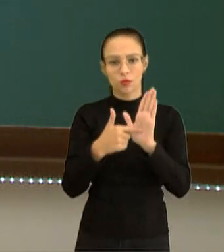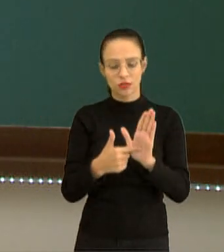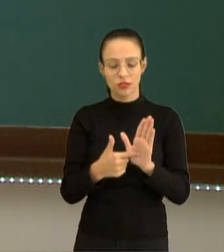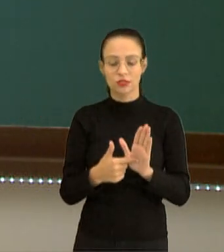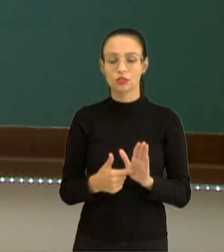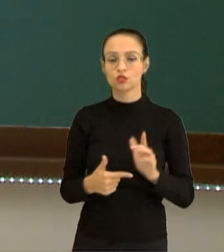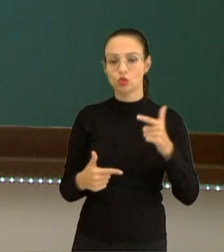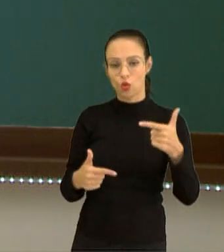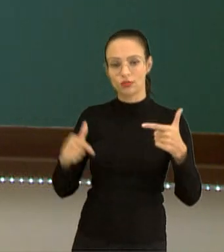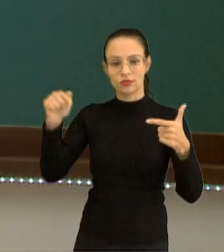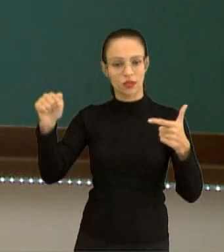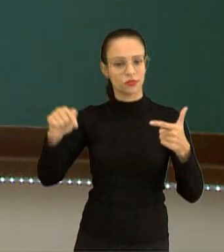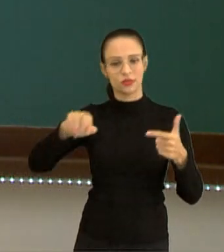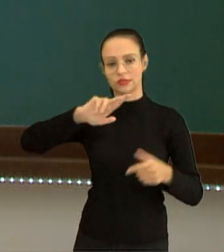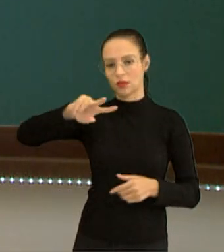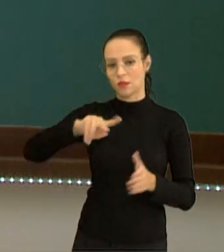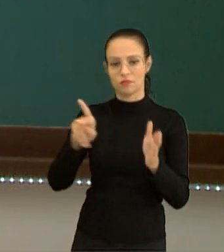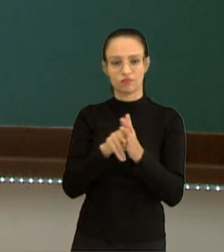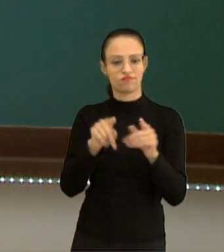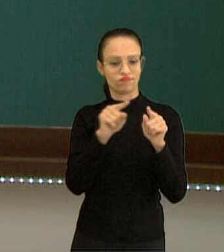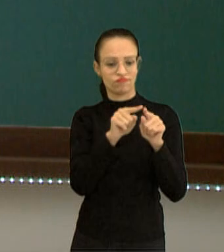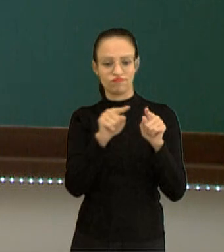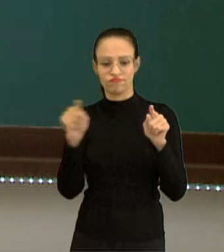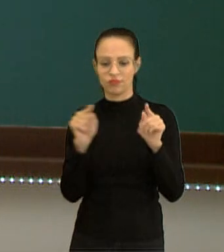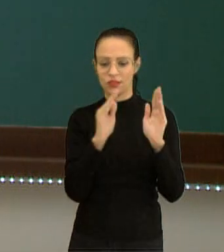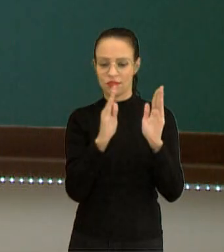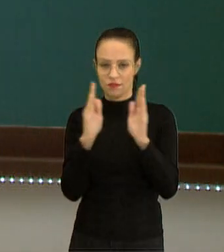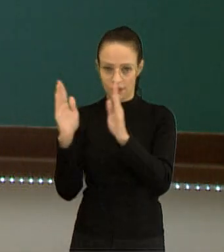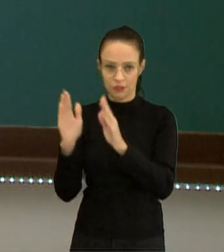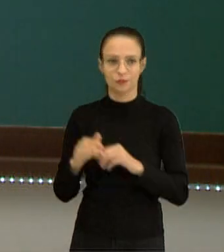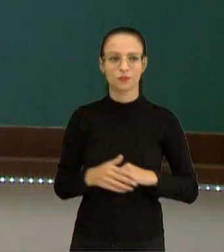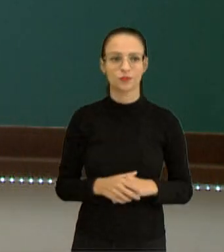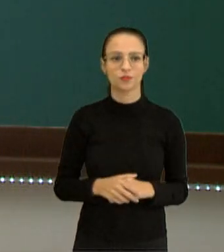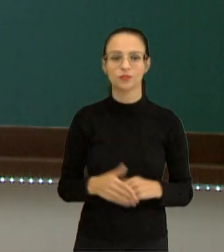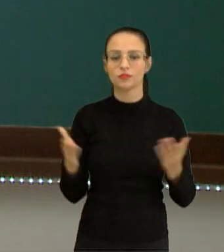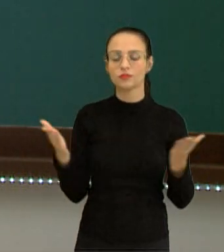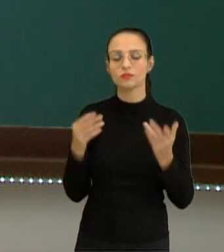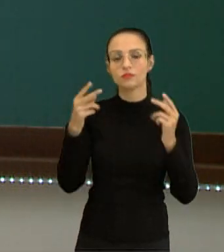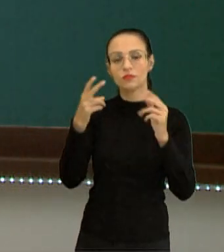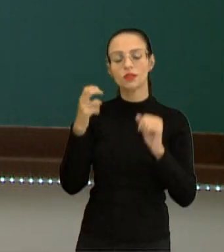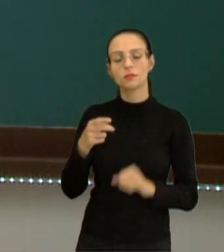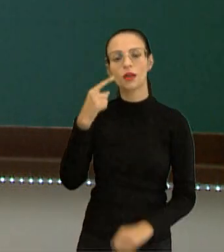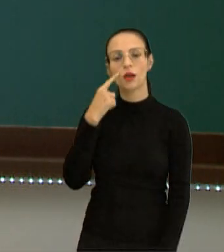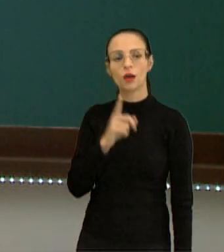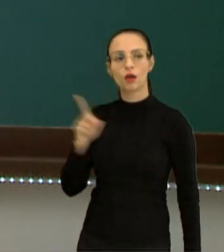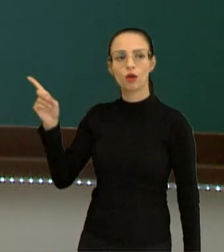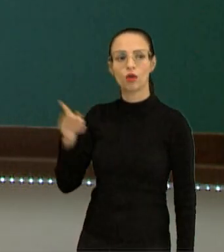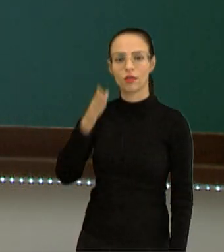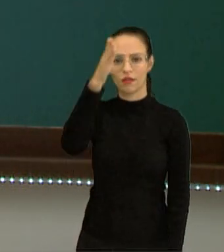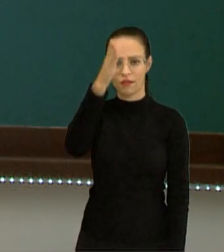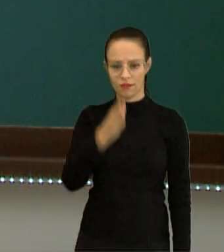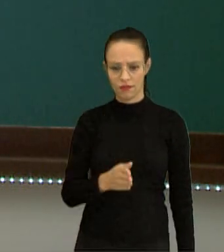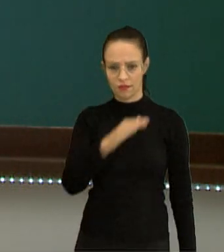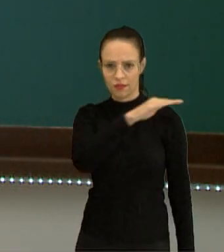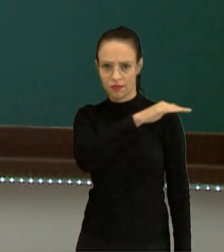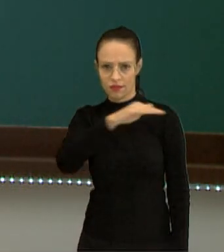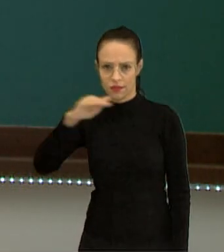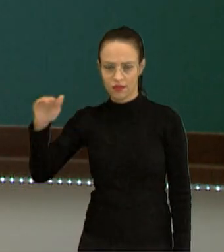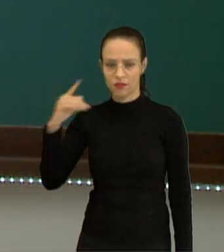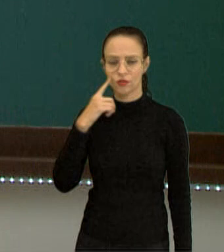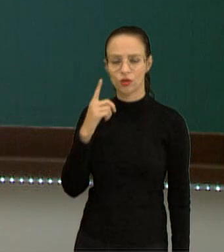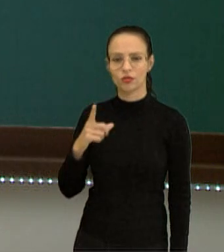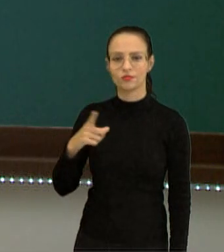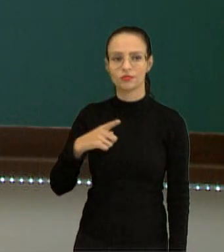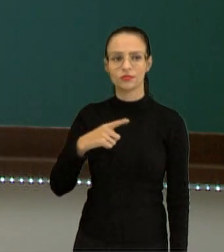e o 7 não pertencem a esse intervalo, tá? Então, agora vamos observar esse gráfico aqui com a professora? Nós temos